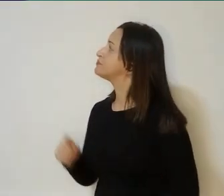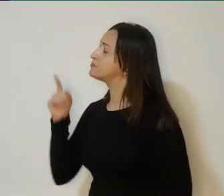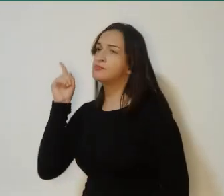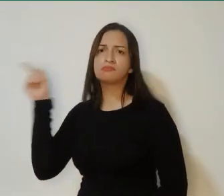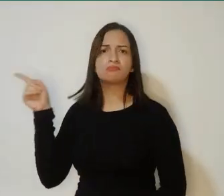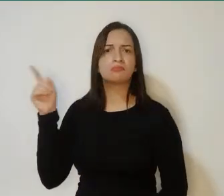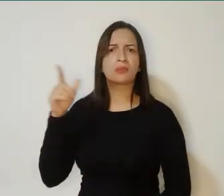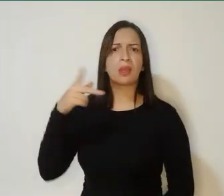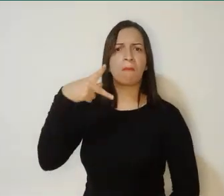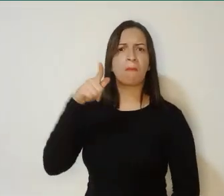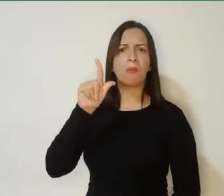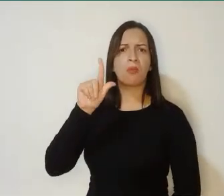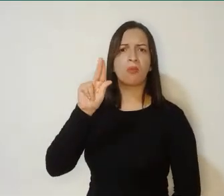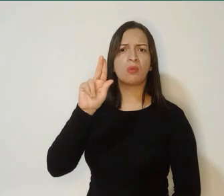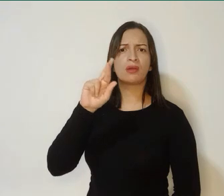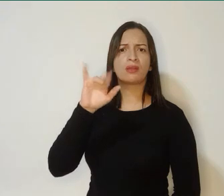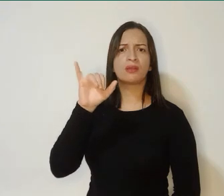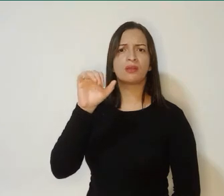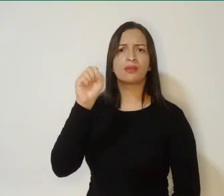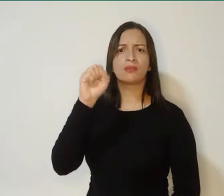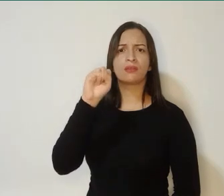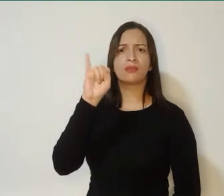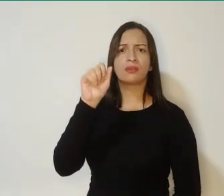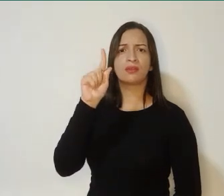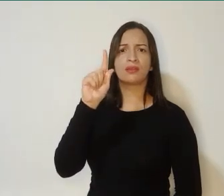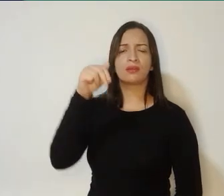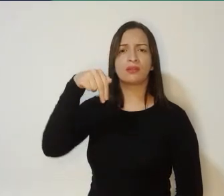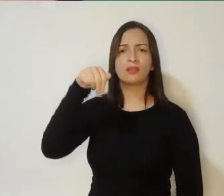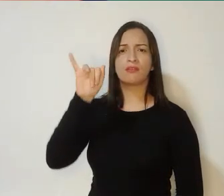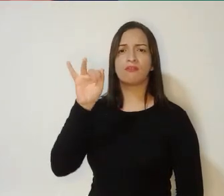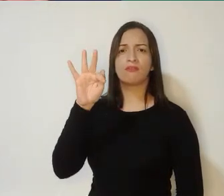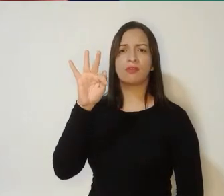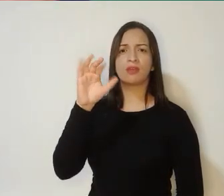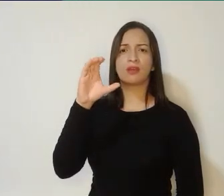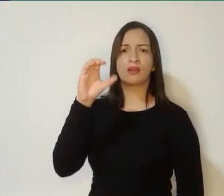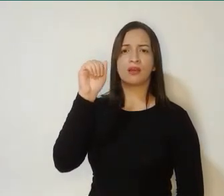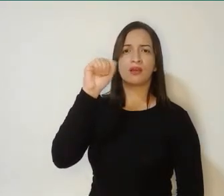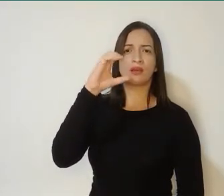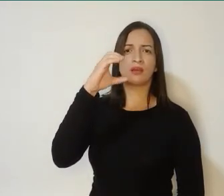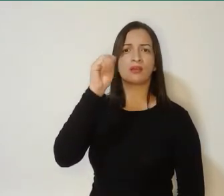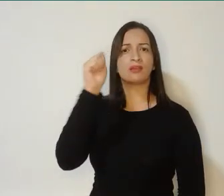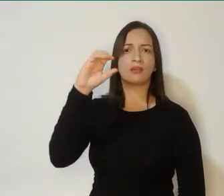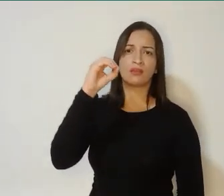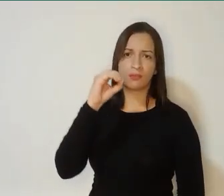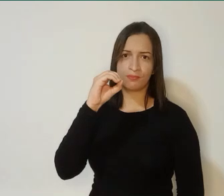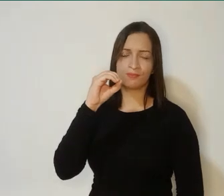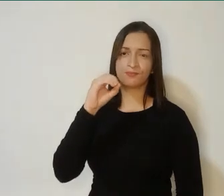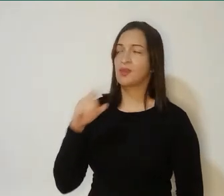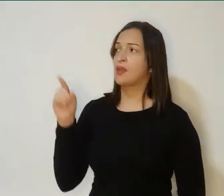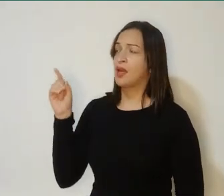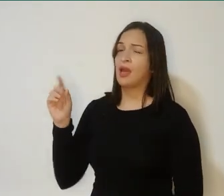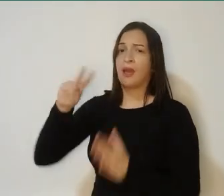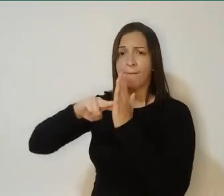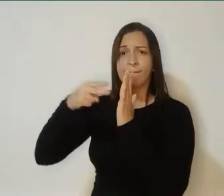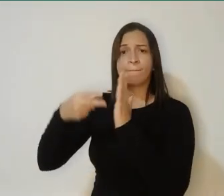arte literária. O que é a plurissignificação? Centralmente, um texto literário pode te dar